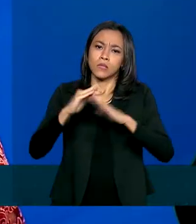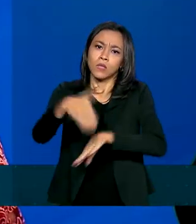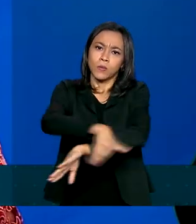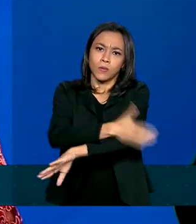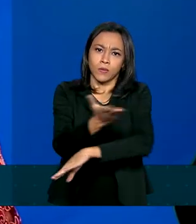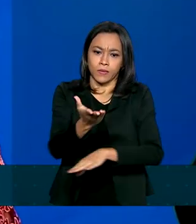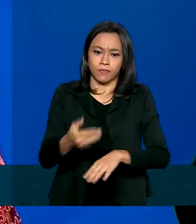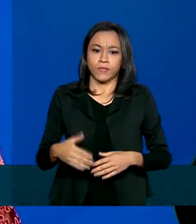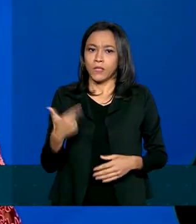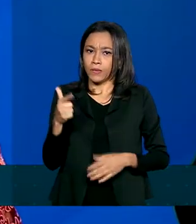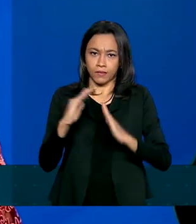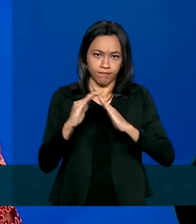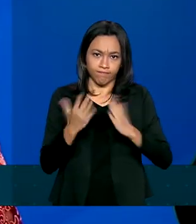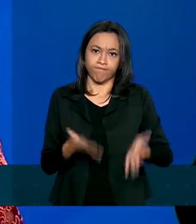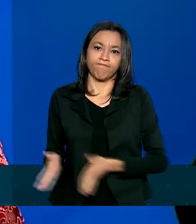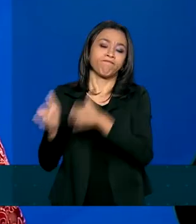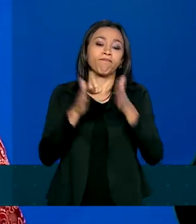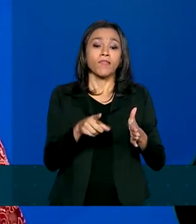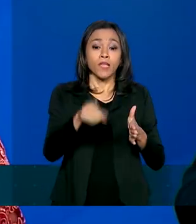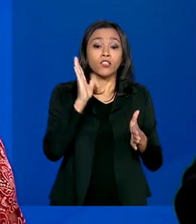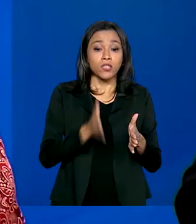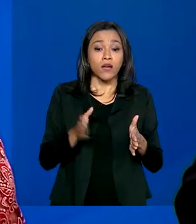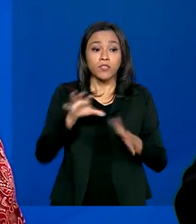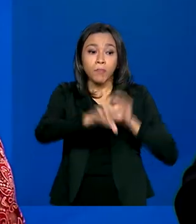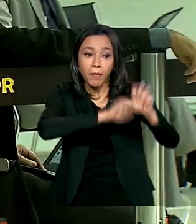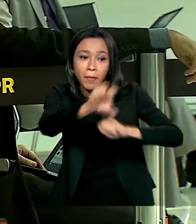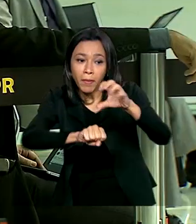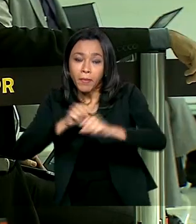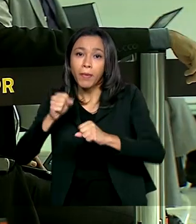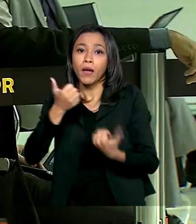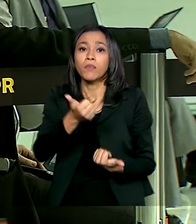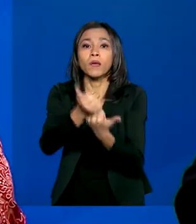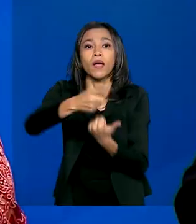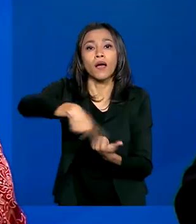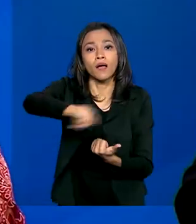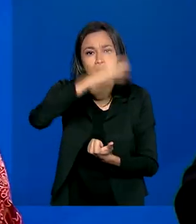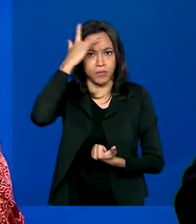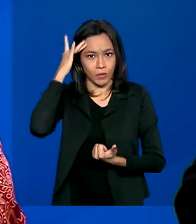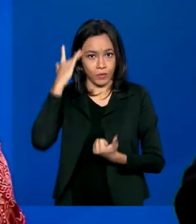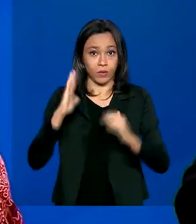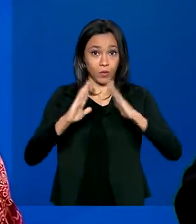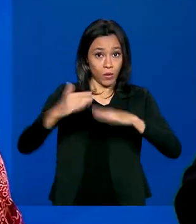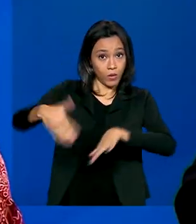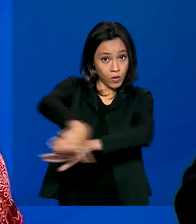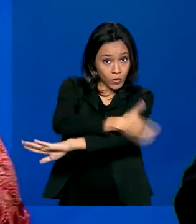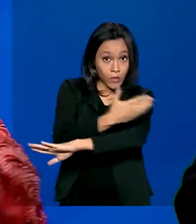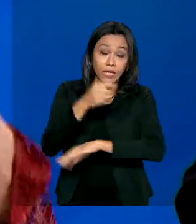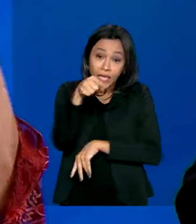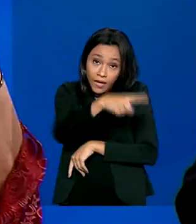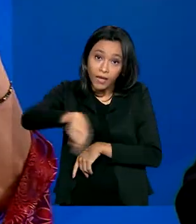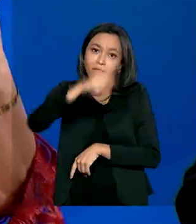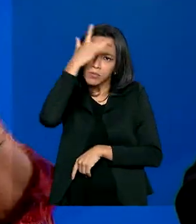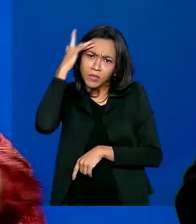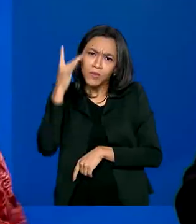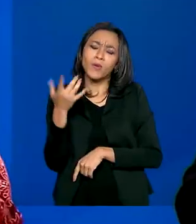pressa de acolher o maior número possível de moradores de rua. Nós gostaríamos que esse público fosse o